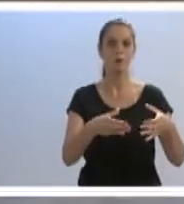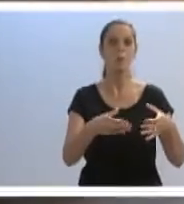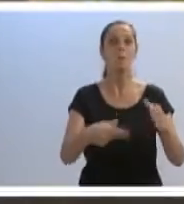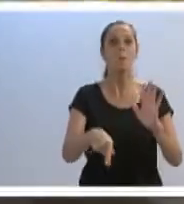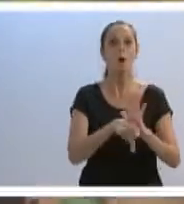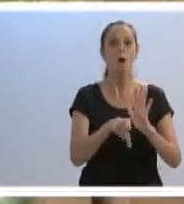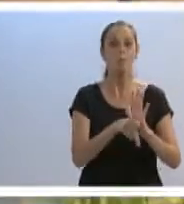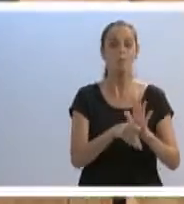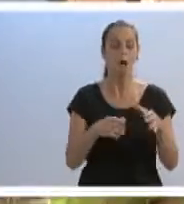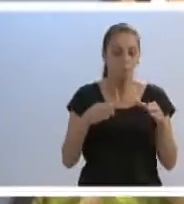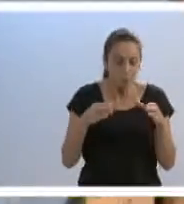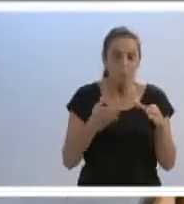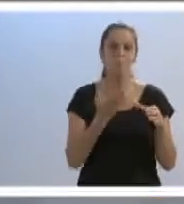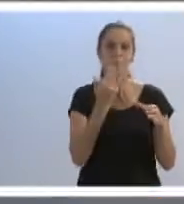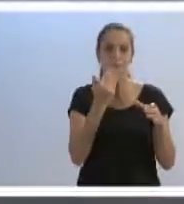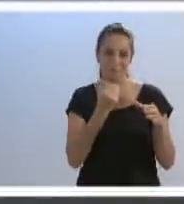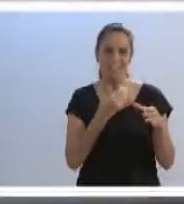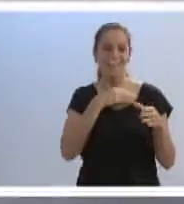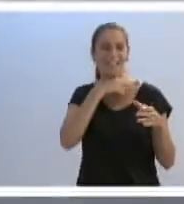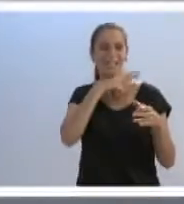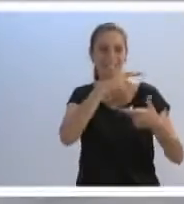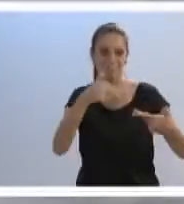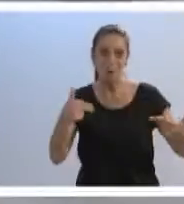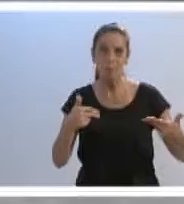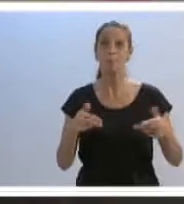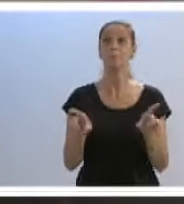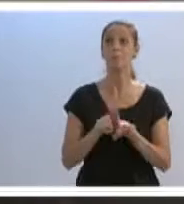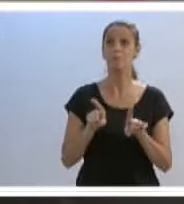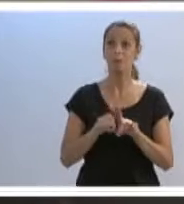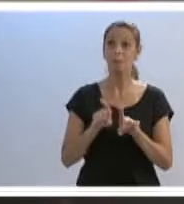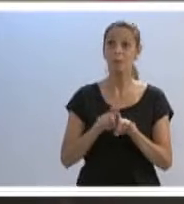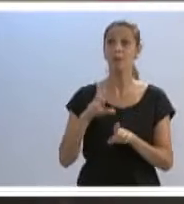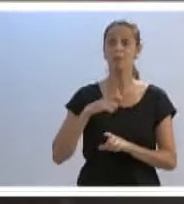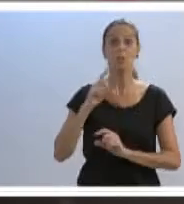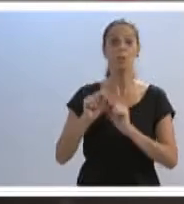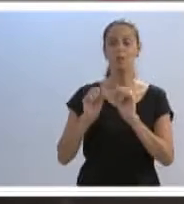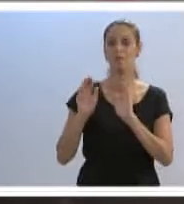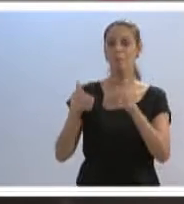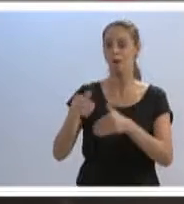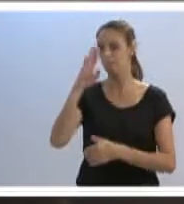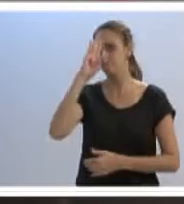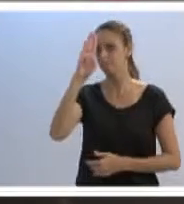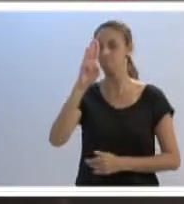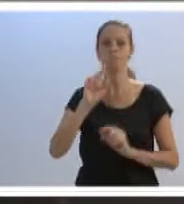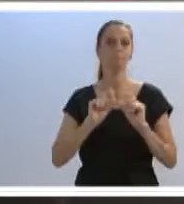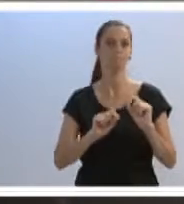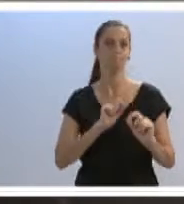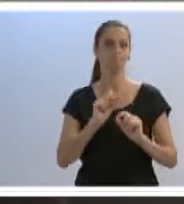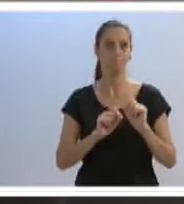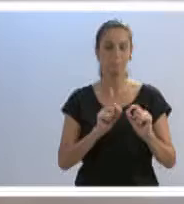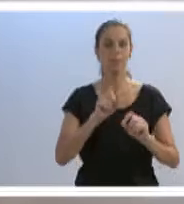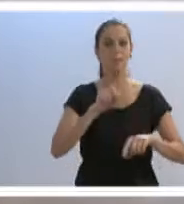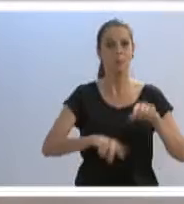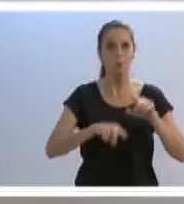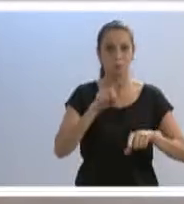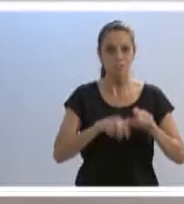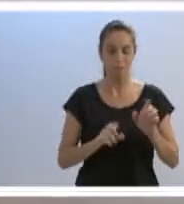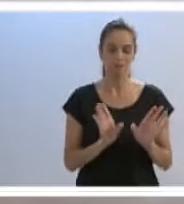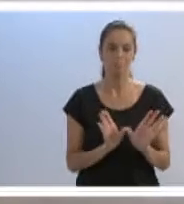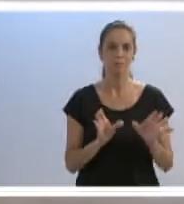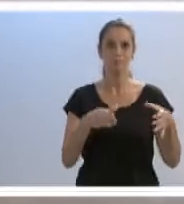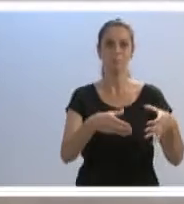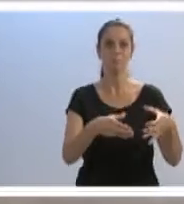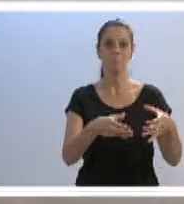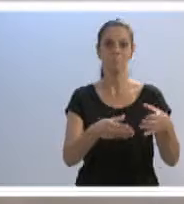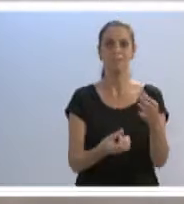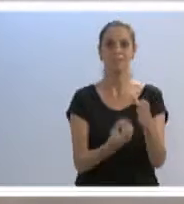e bancos. Mas o restaurante, que é amigo dos animais, tem como foco principalmente a produção das tigelas e,